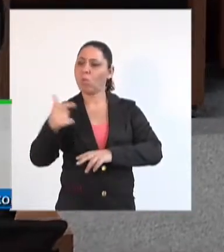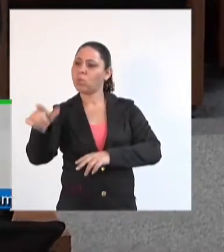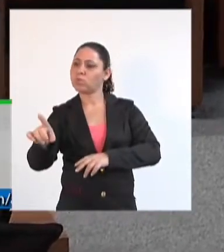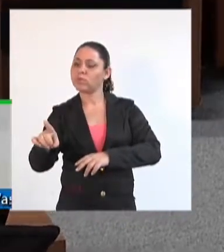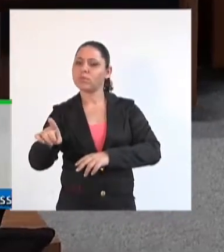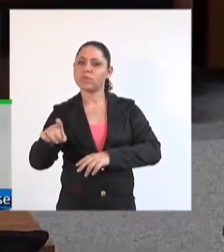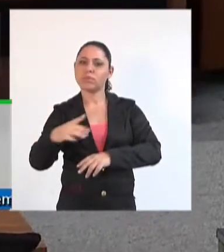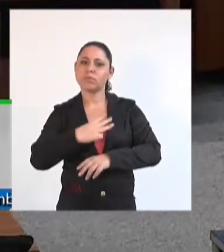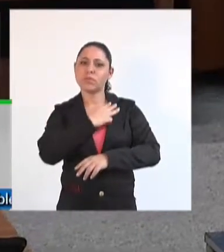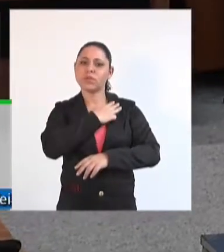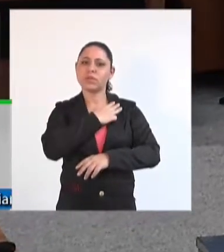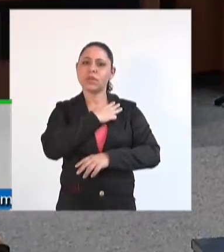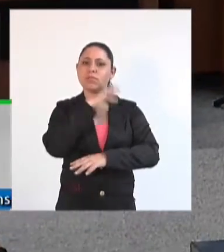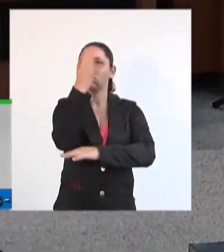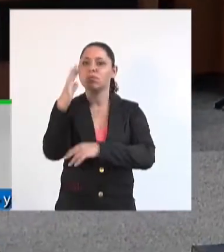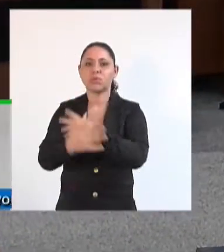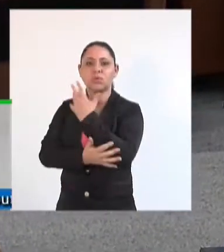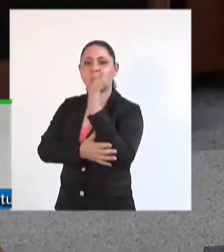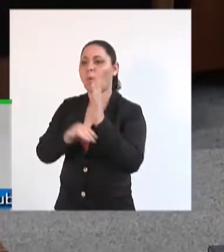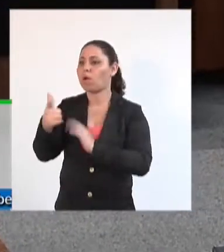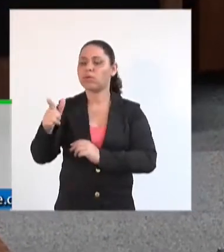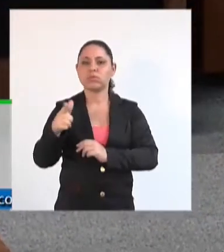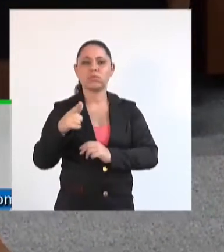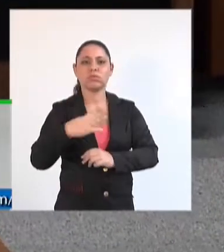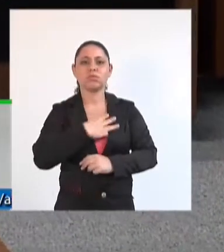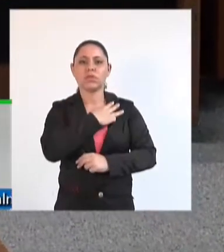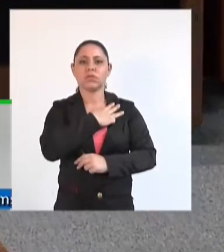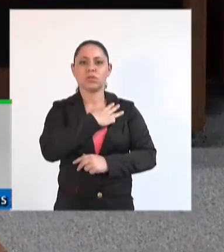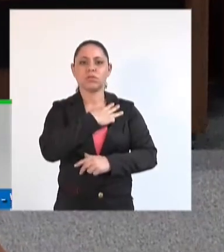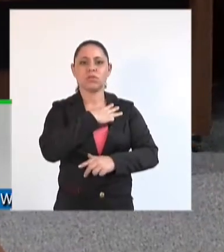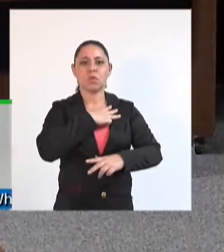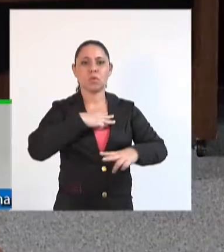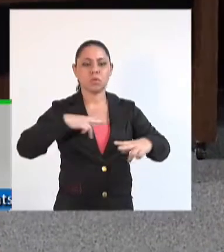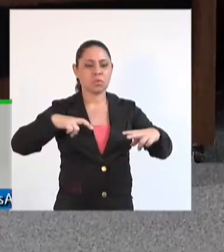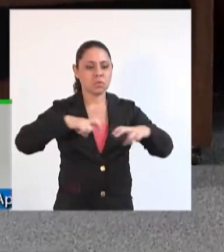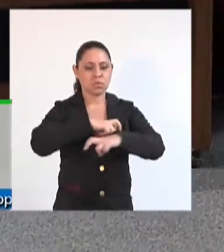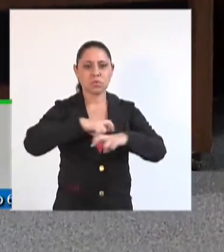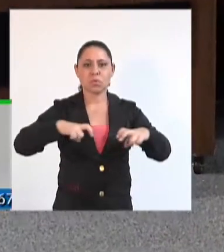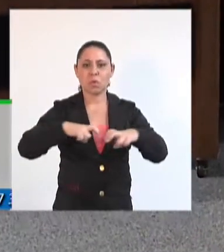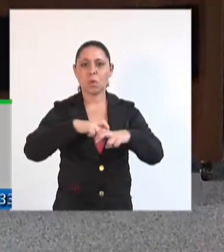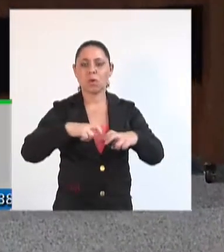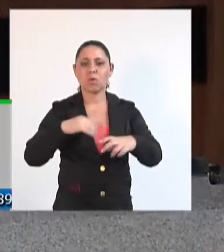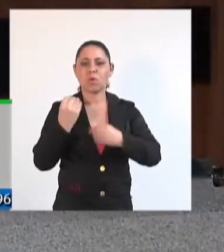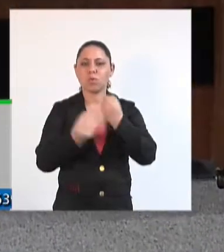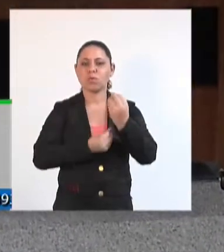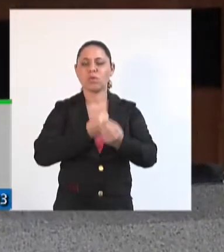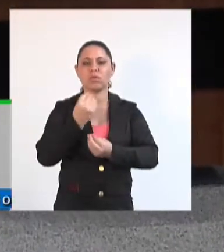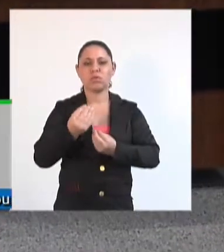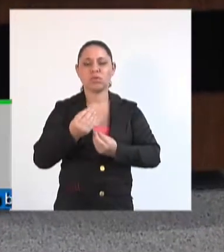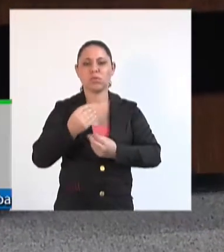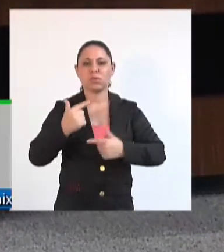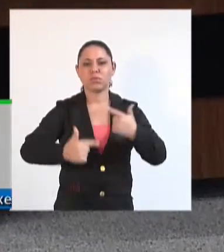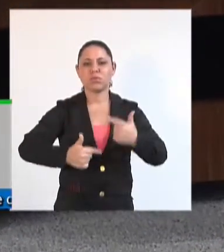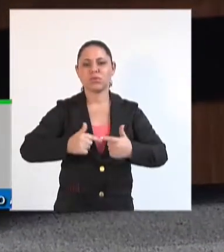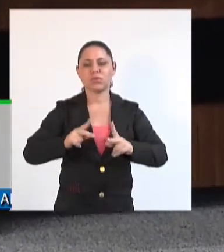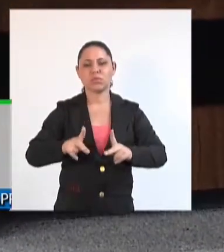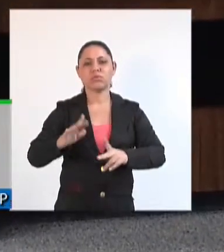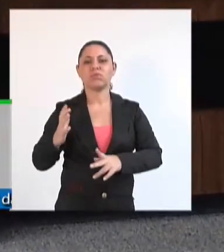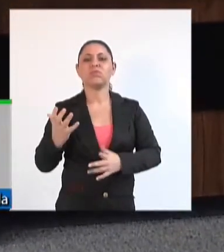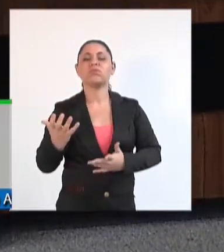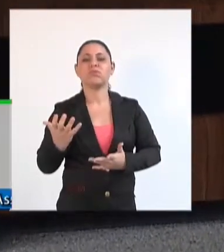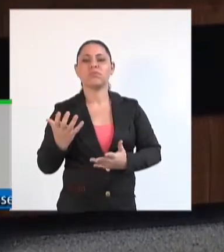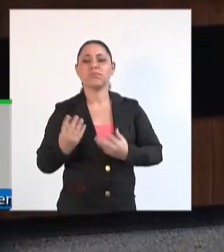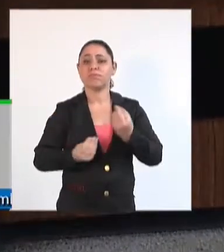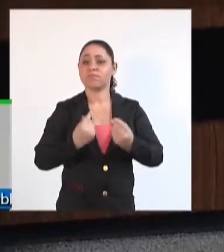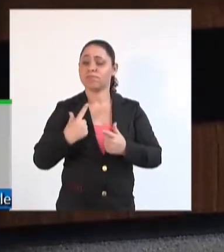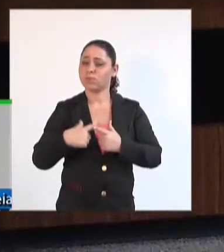Turismo e o Eduardo no Ministério do Transporte, como que a política pública vai acontecer? Porque, às